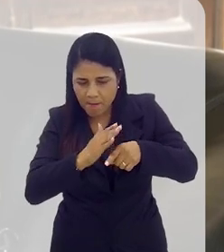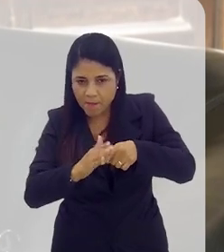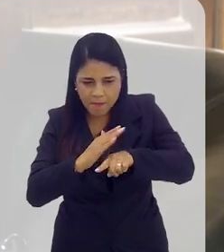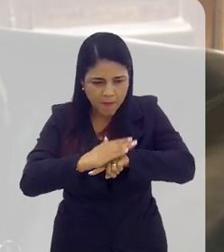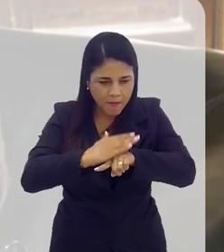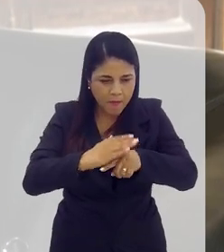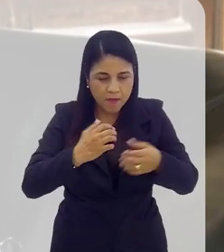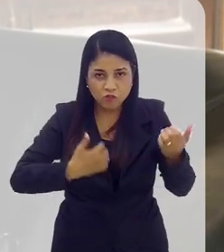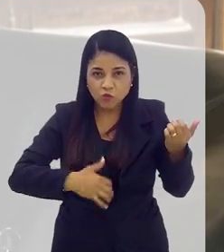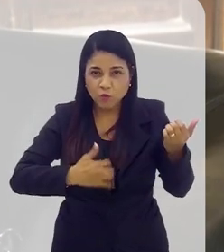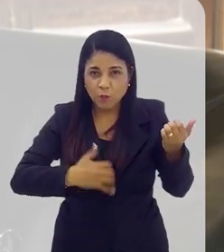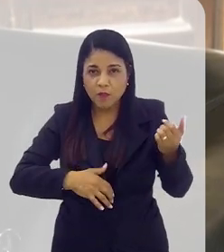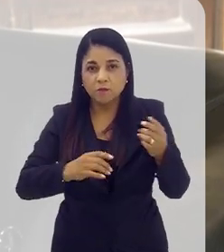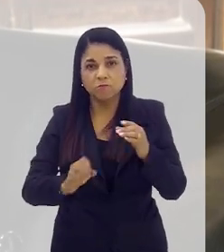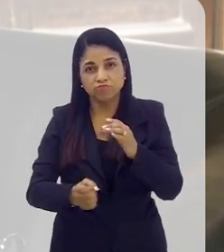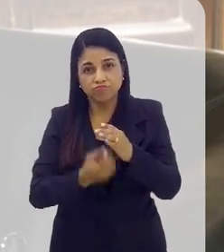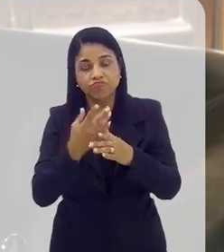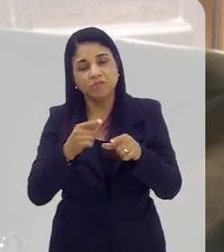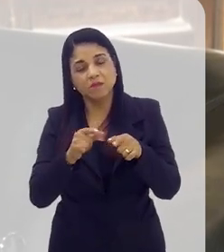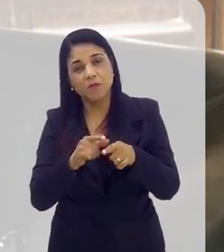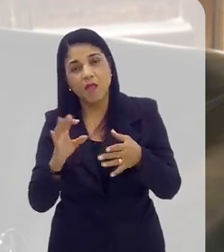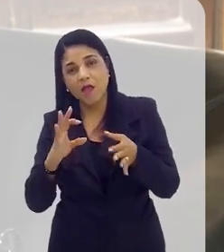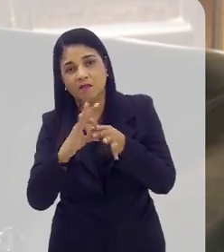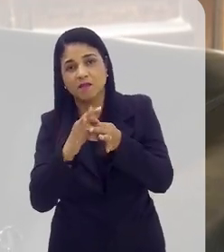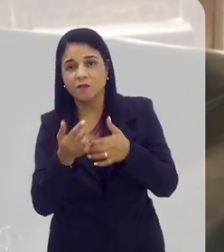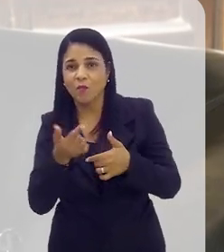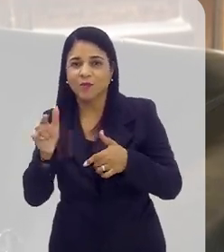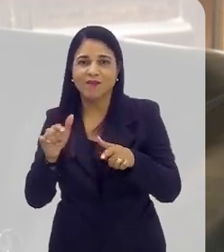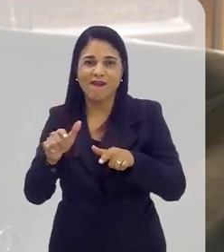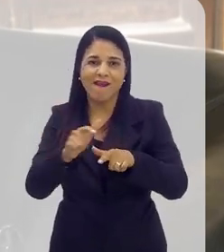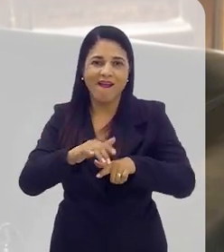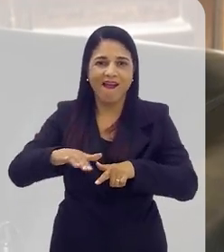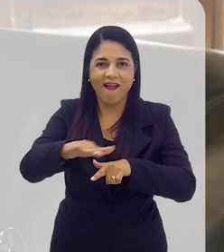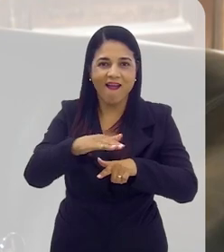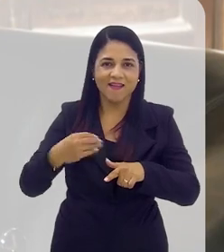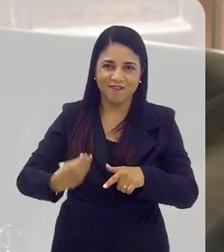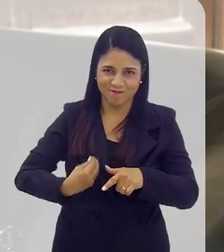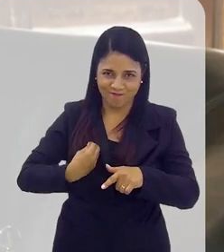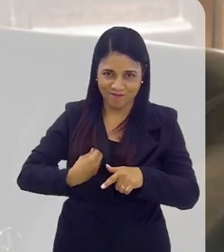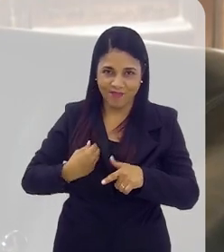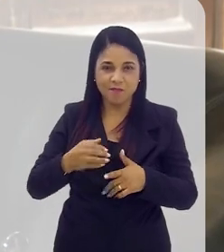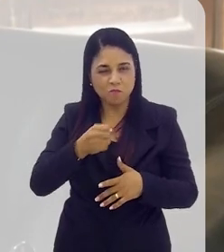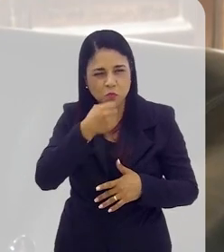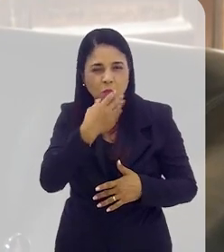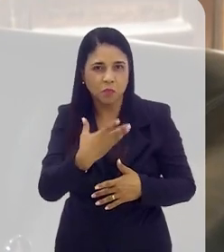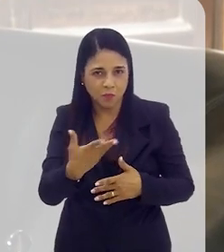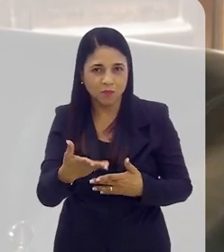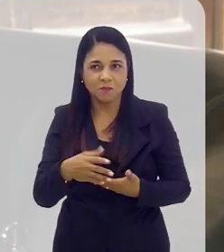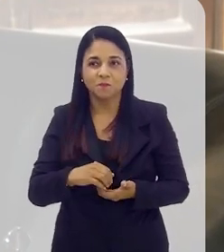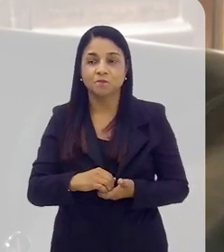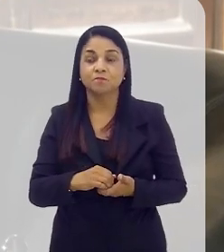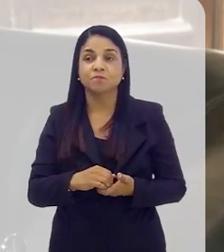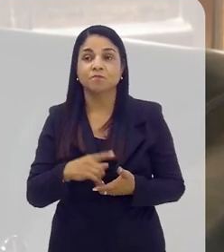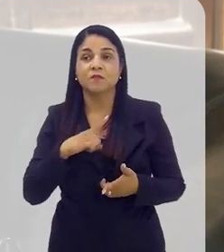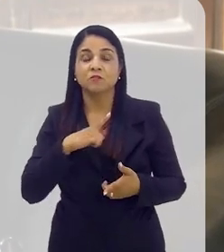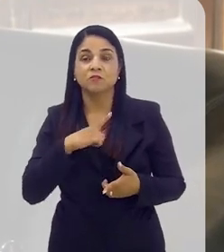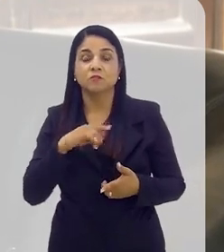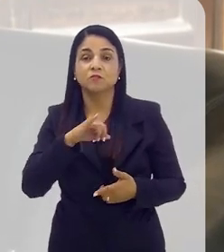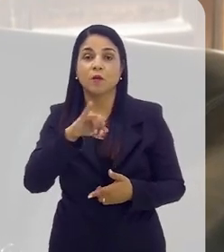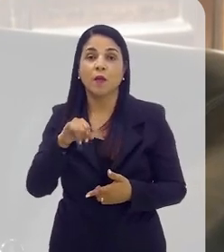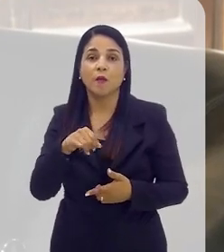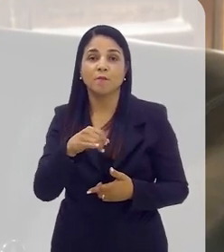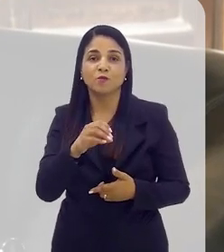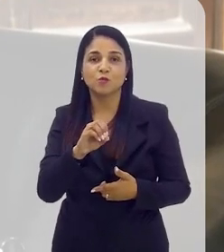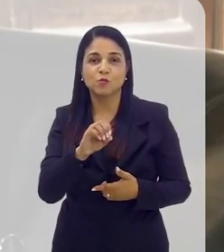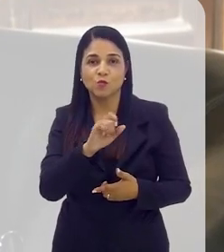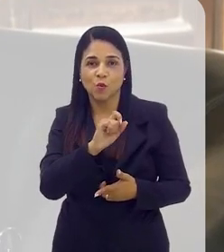quanto mais você conhecer na parte musical, isso vai ser atrelado em outras áreas na sua vida e vai te ajudar de uma forma tão grande, né?